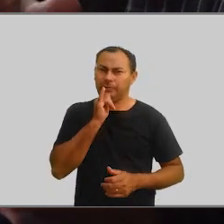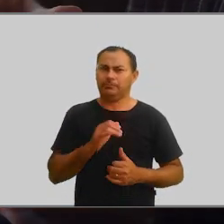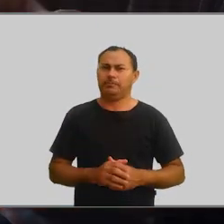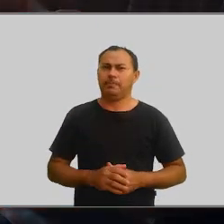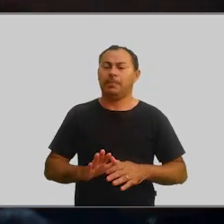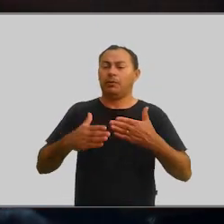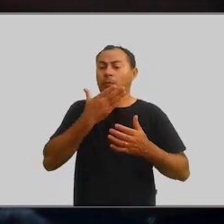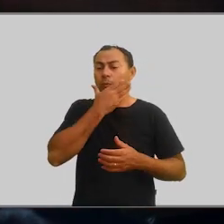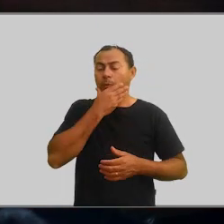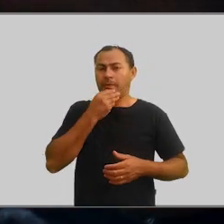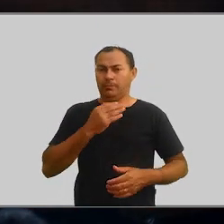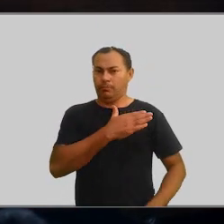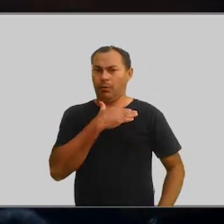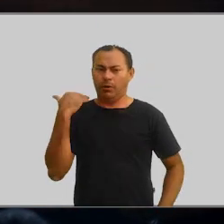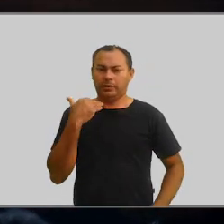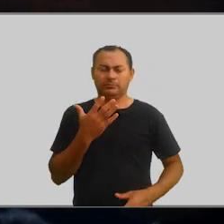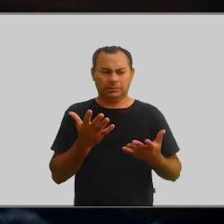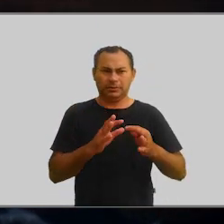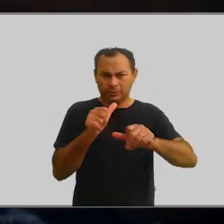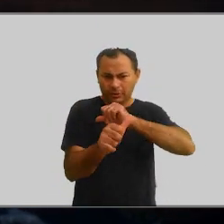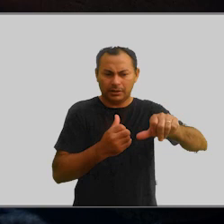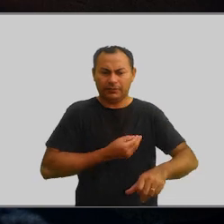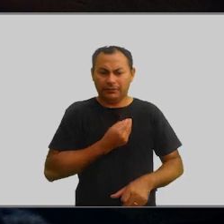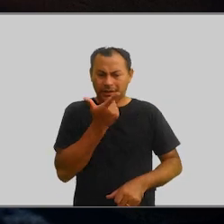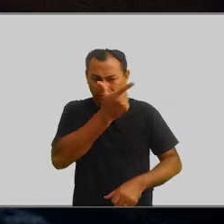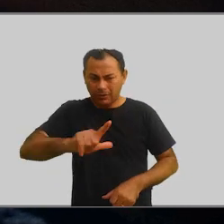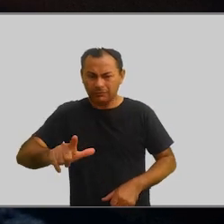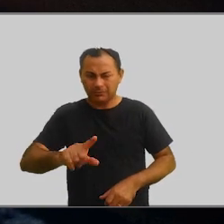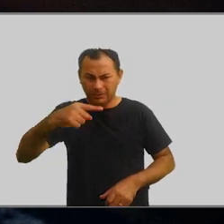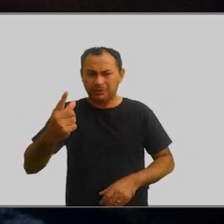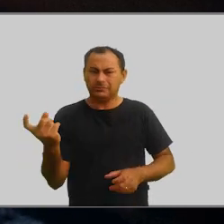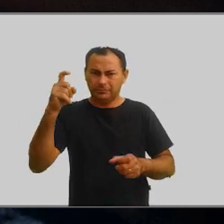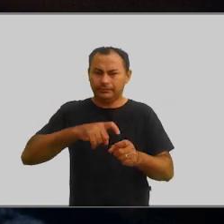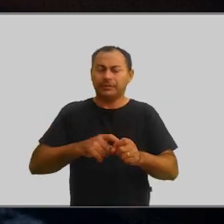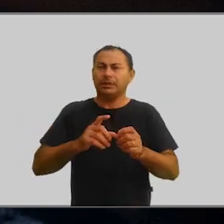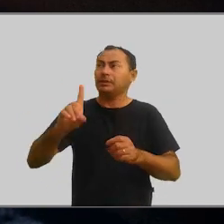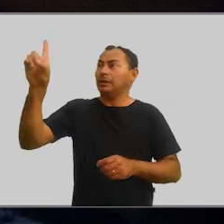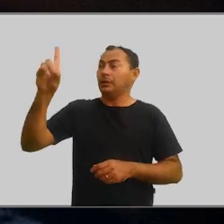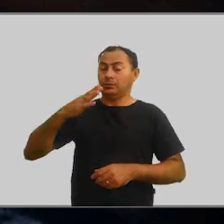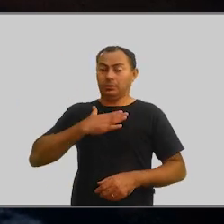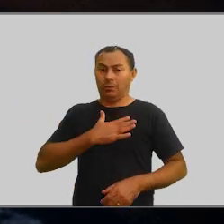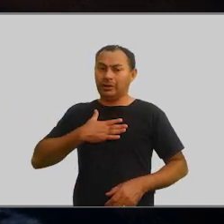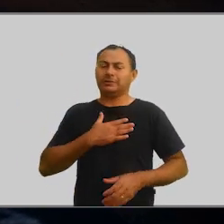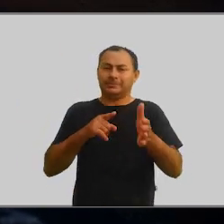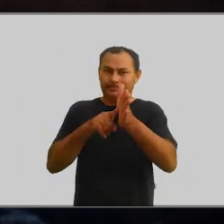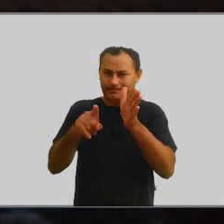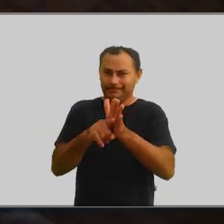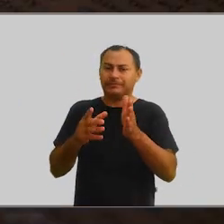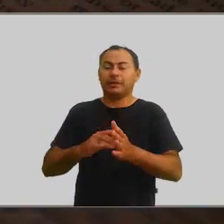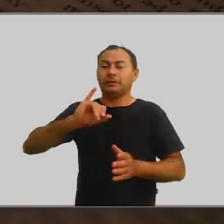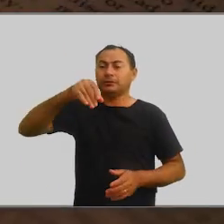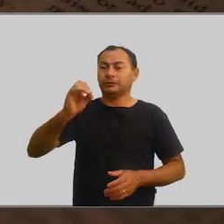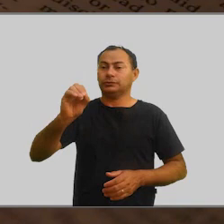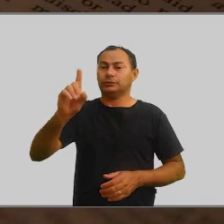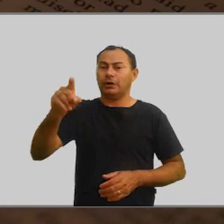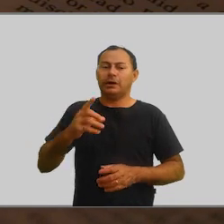exemplo, quando um homem morre, acaso tornará a viver? Deus se agrada de perguntas como esta.